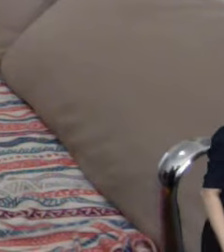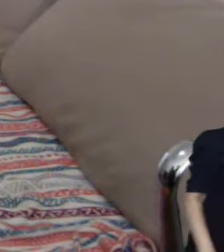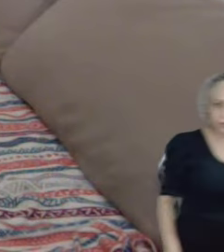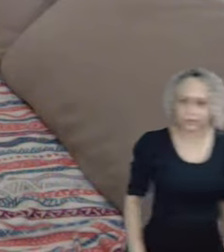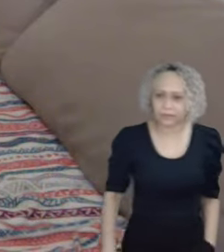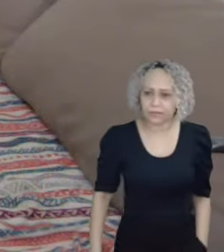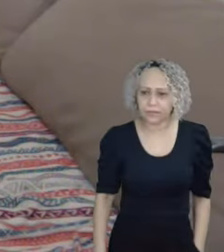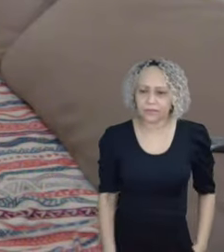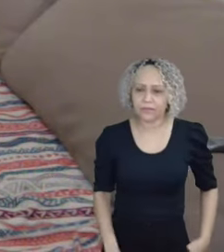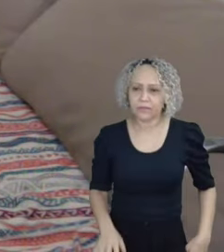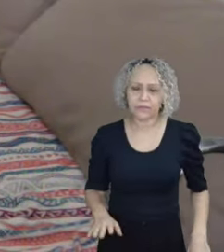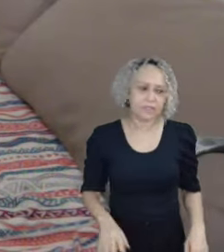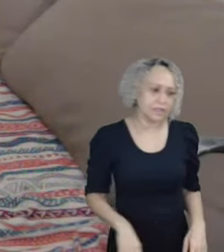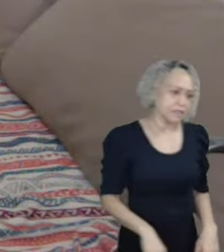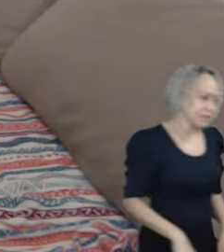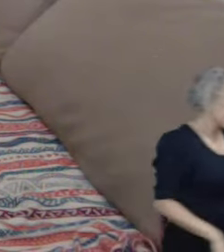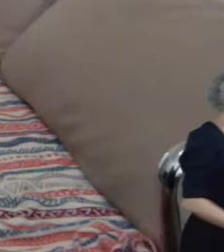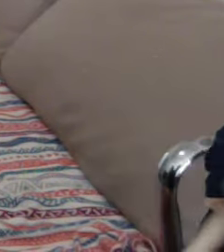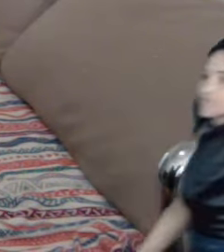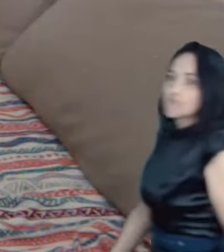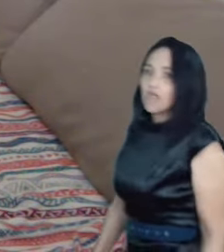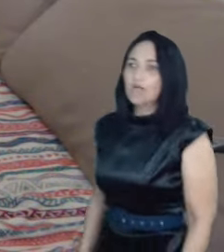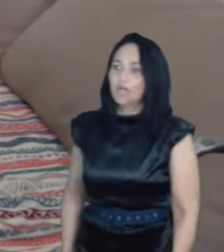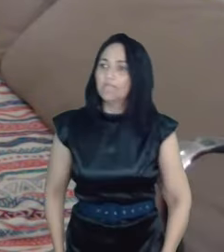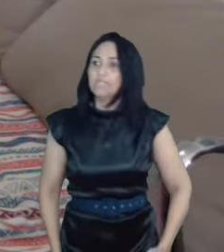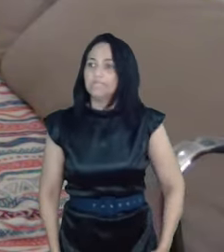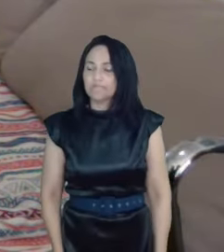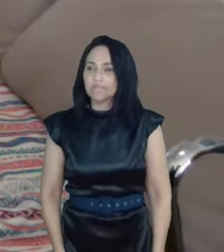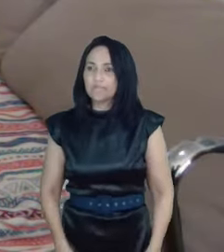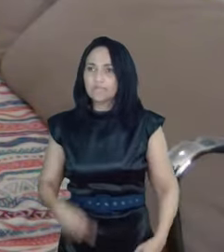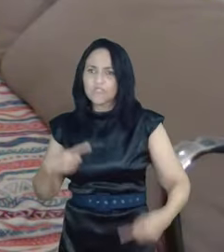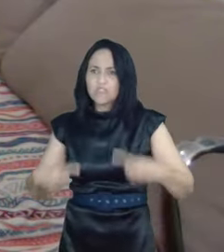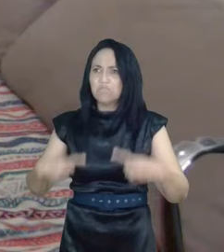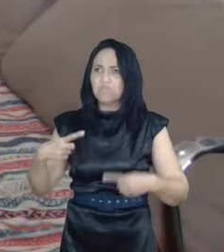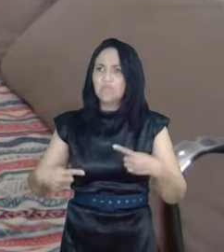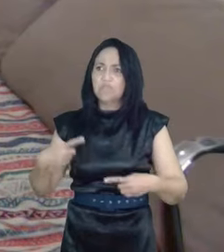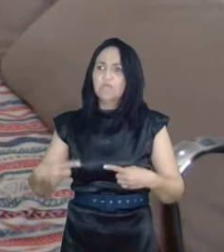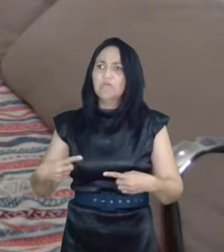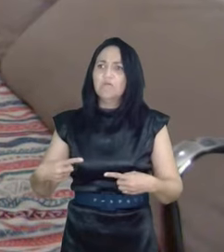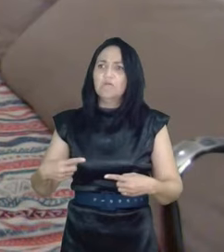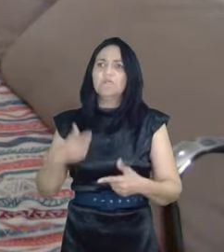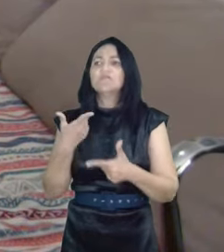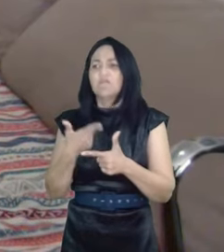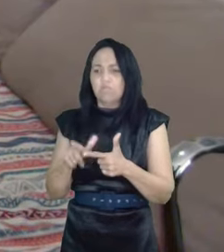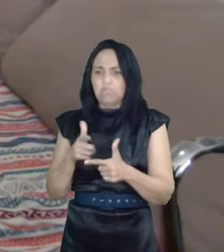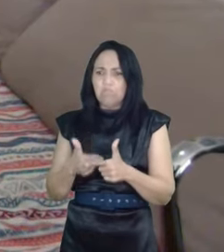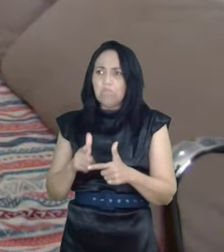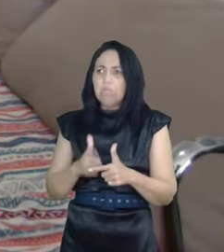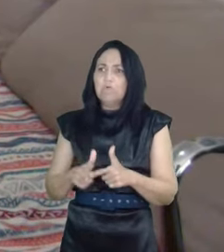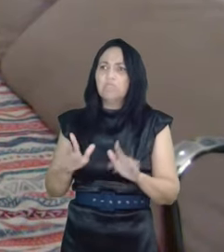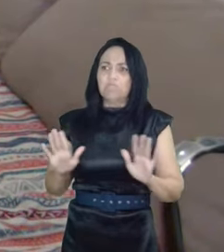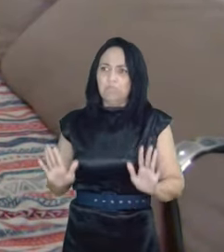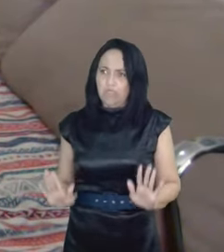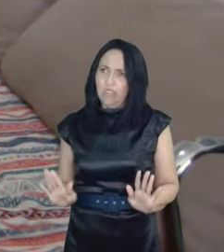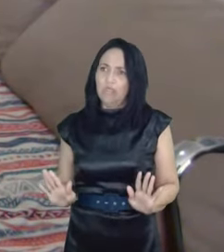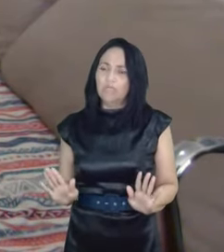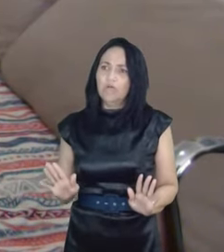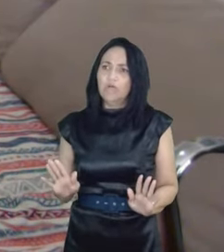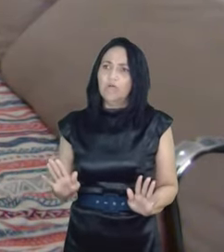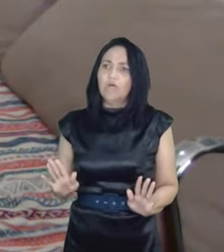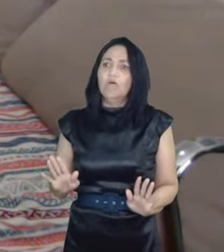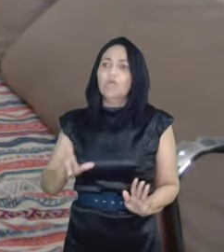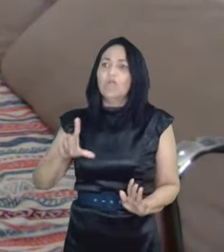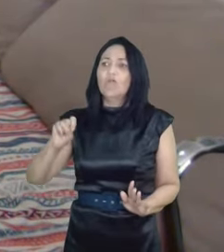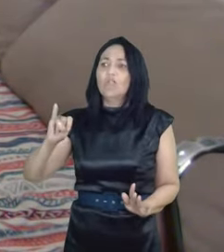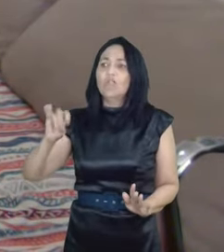contaminado pela polarização política, o que é uma tremenda de uma lorota, né, aqui entre nós. O Lira quer